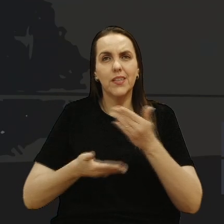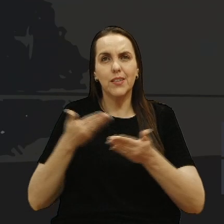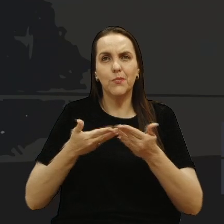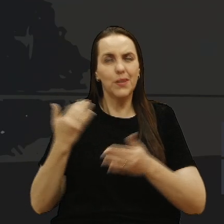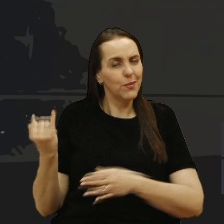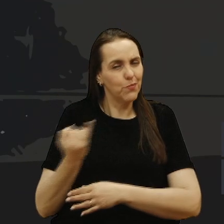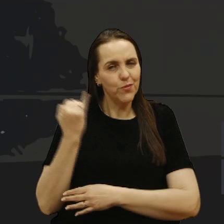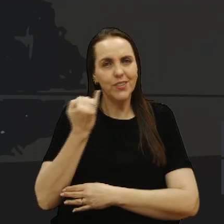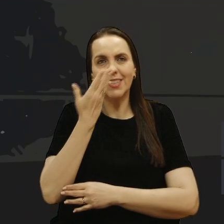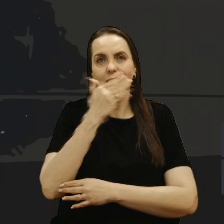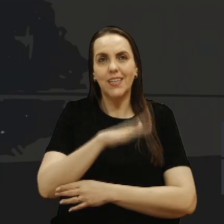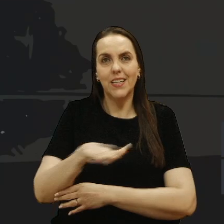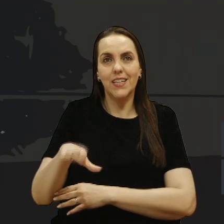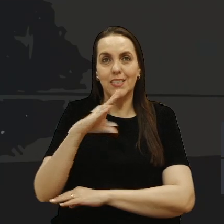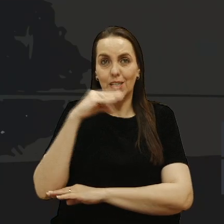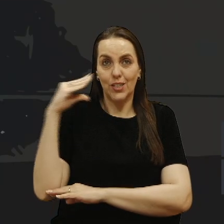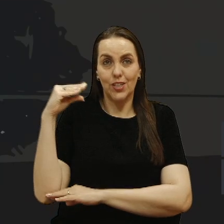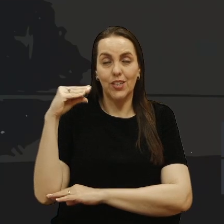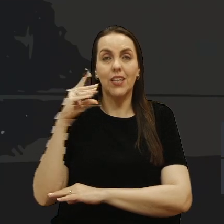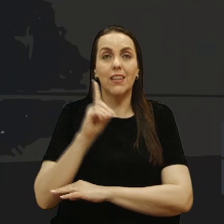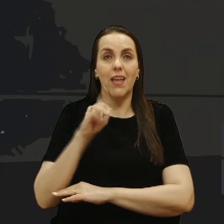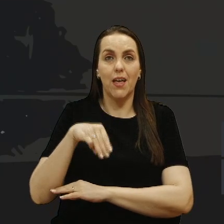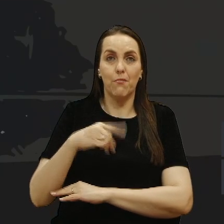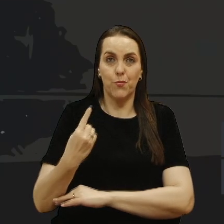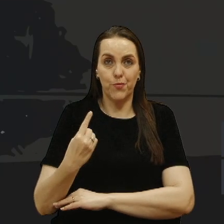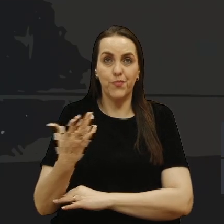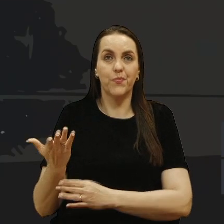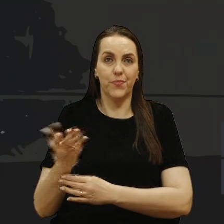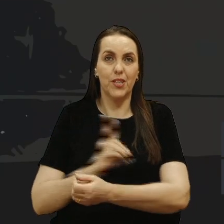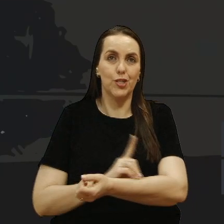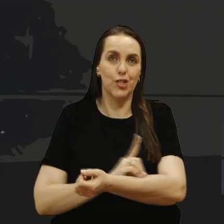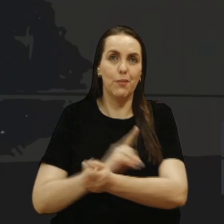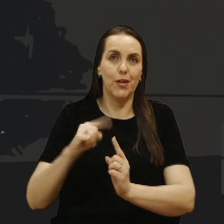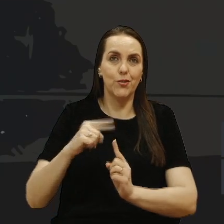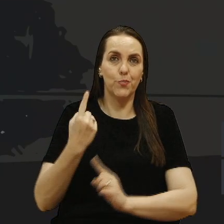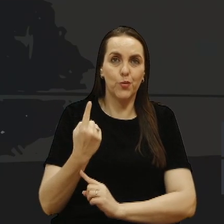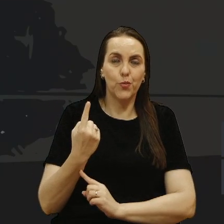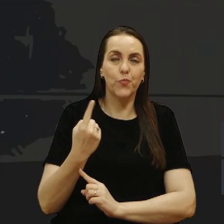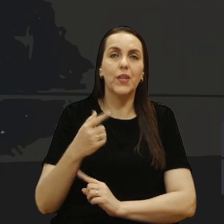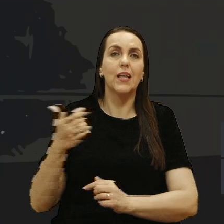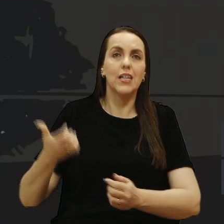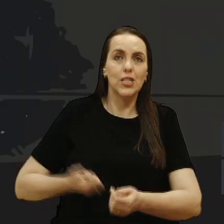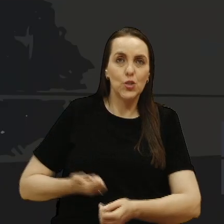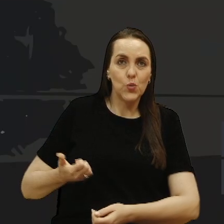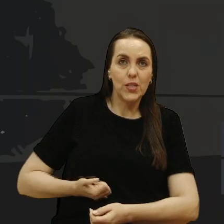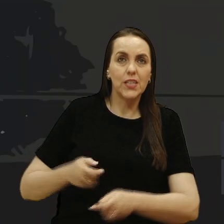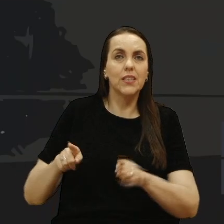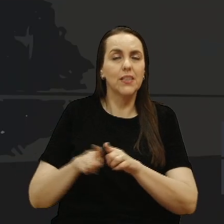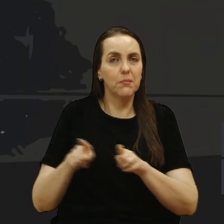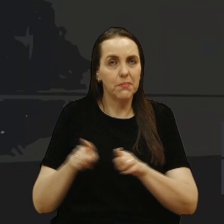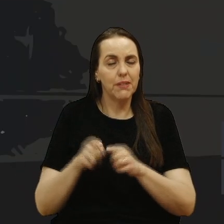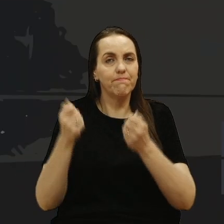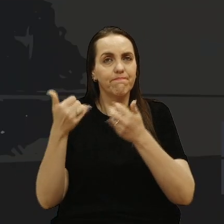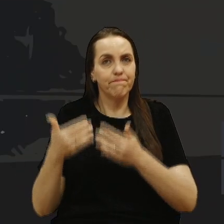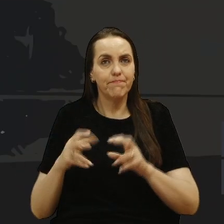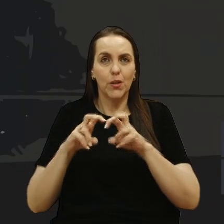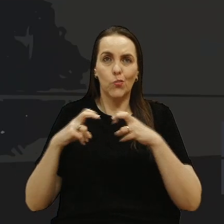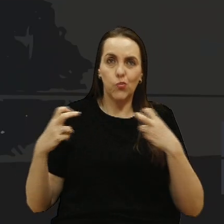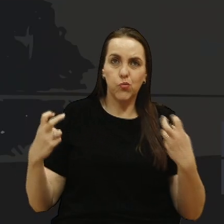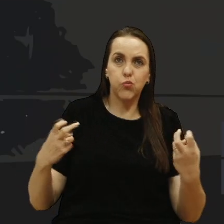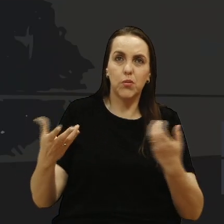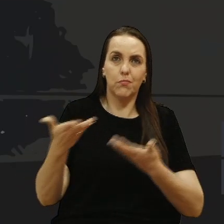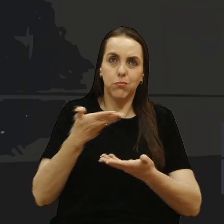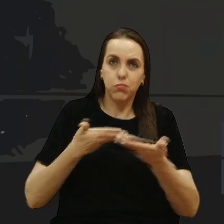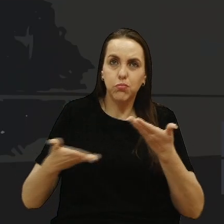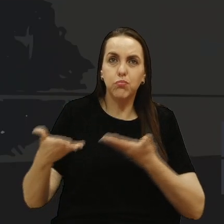as crianças e adolescentes com DM1. Vamos falar sobre a questão da insulina, obviamente. Vamos ter roda de conversa com